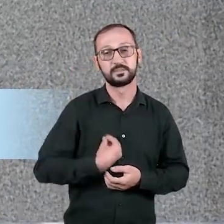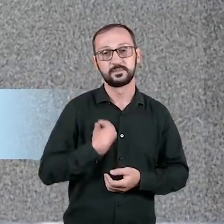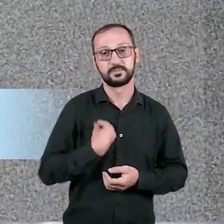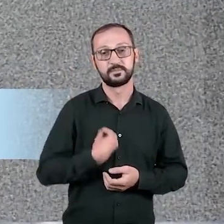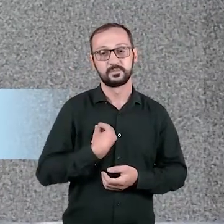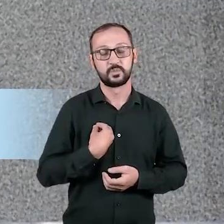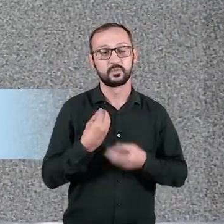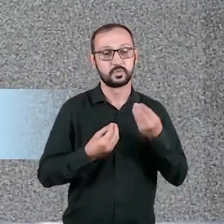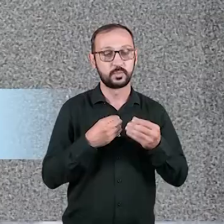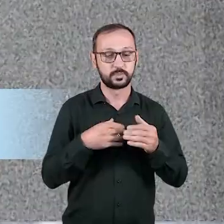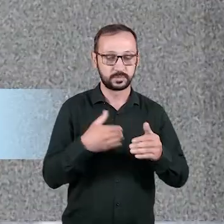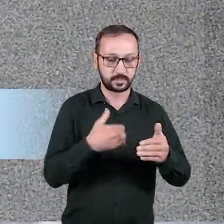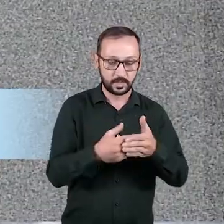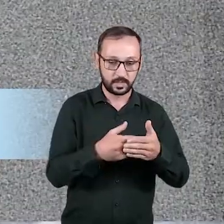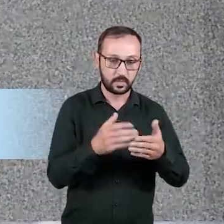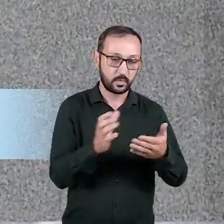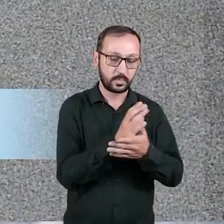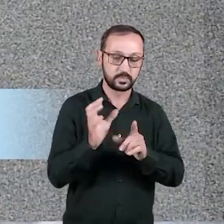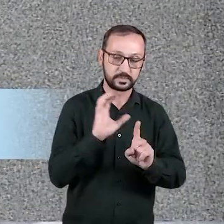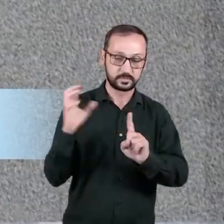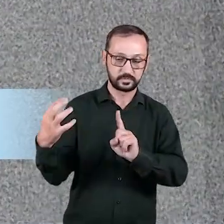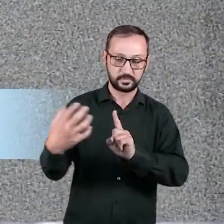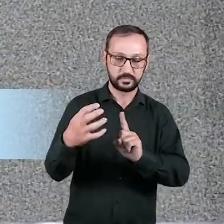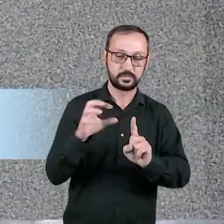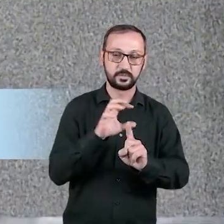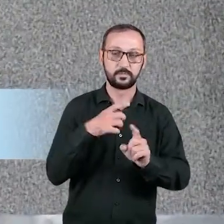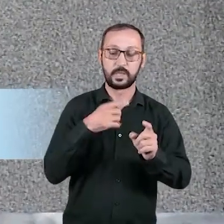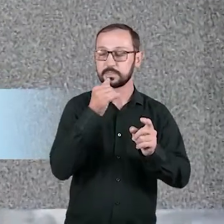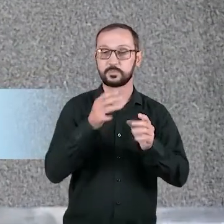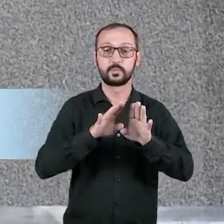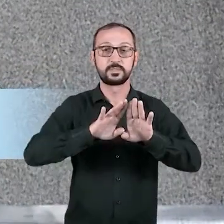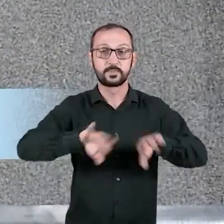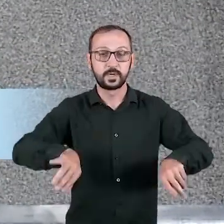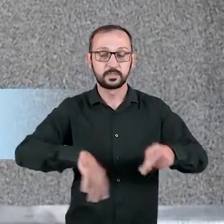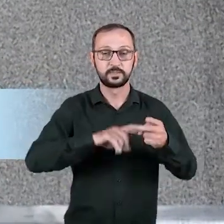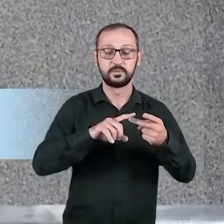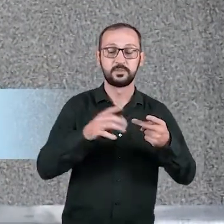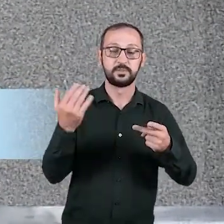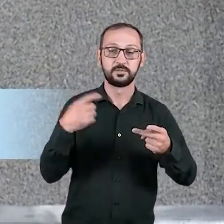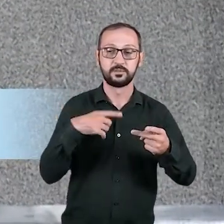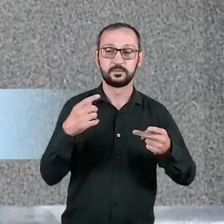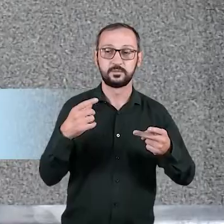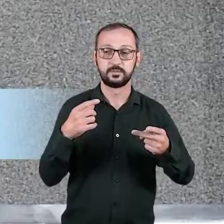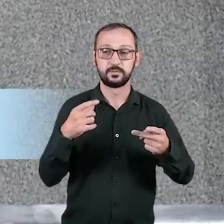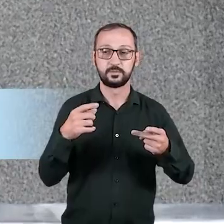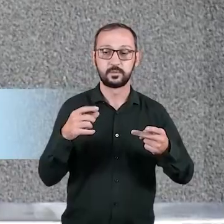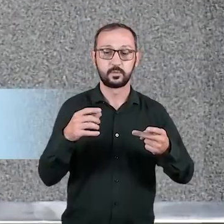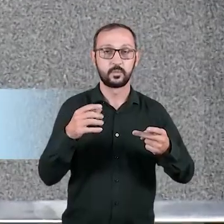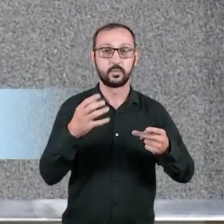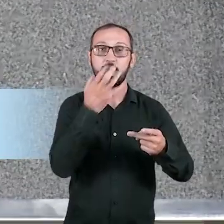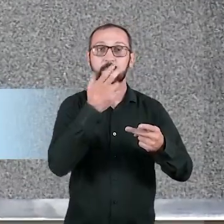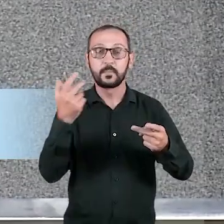vida, a finitude dos processos que estamos vivenciando também, uma separação, a gente conversando aqui, um bichinho